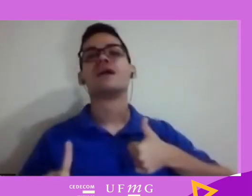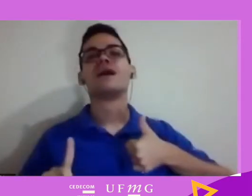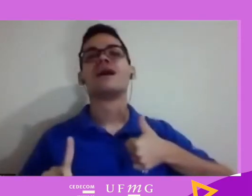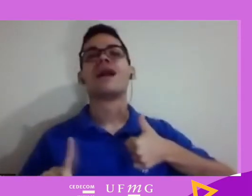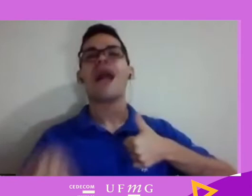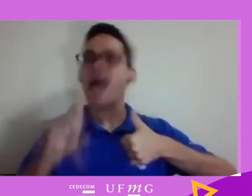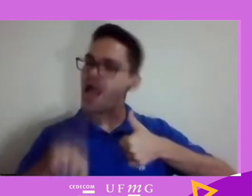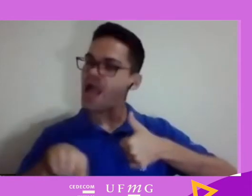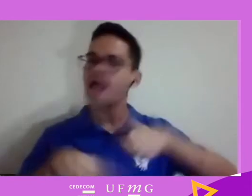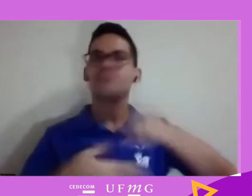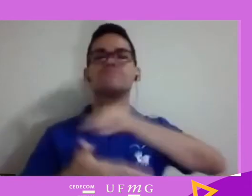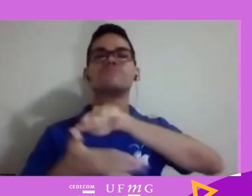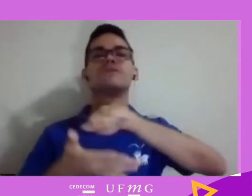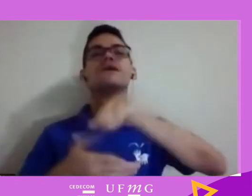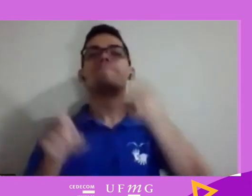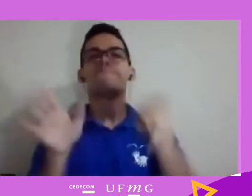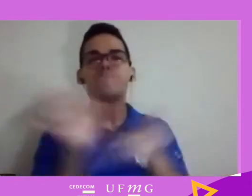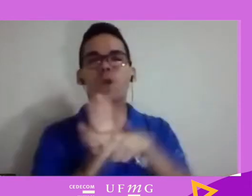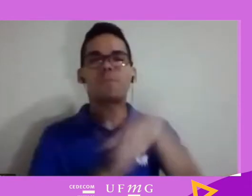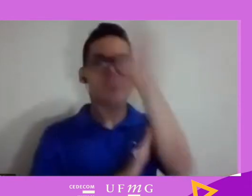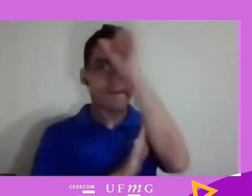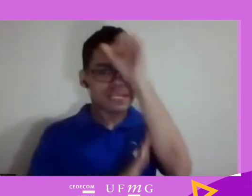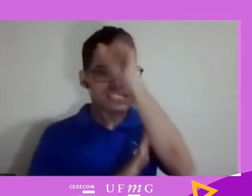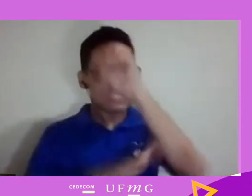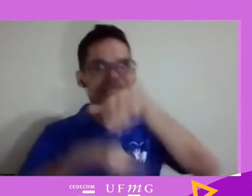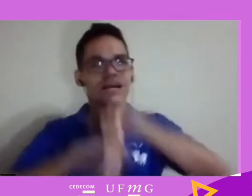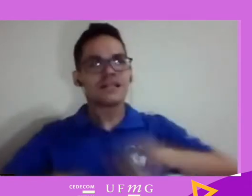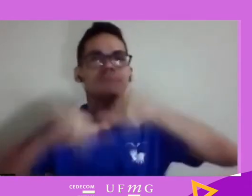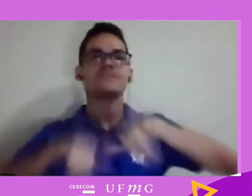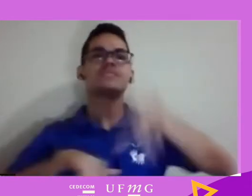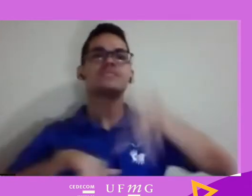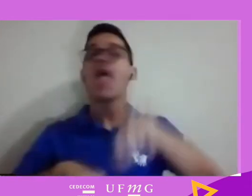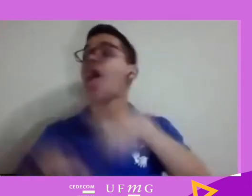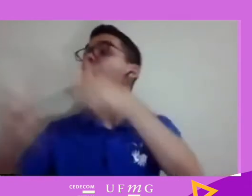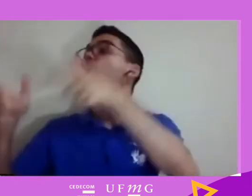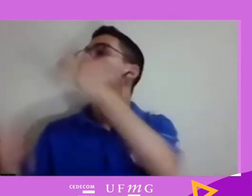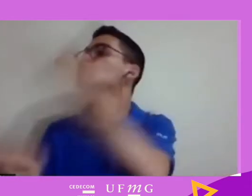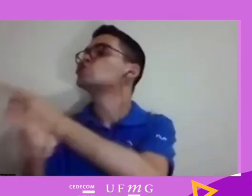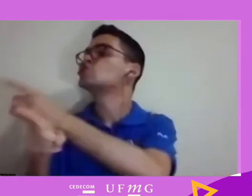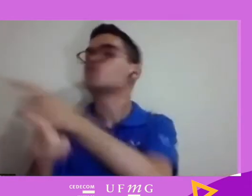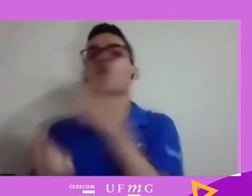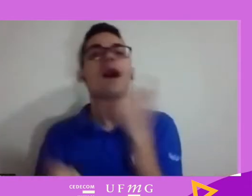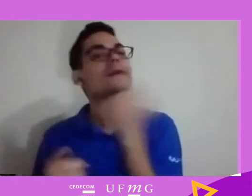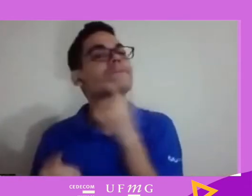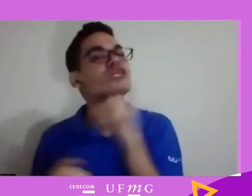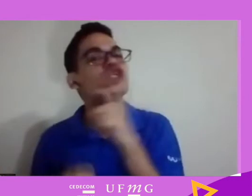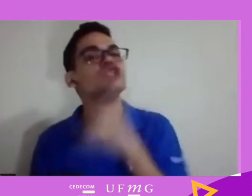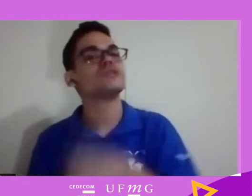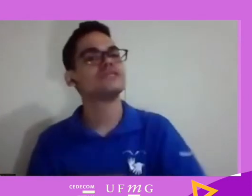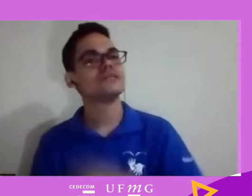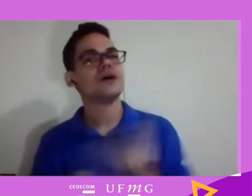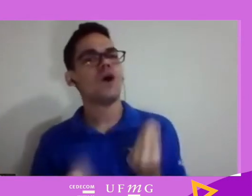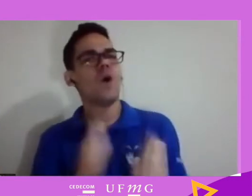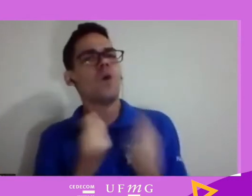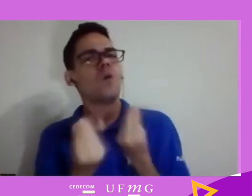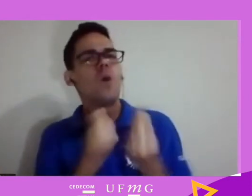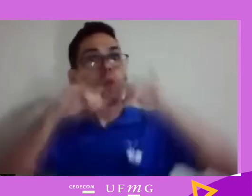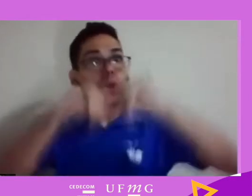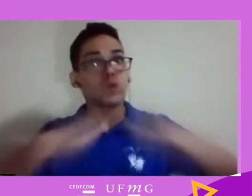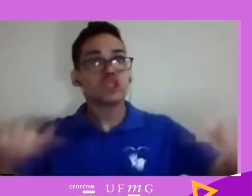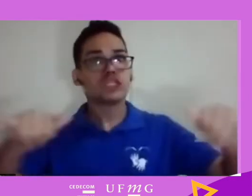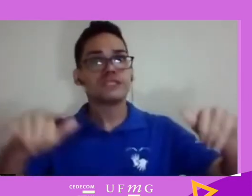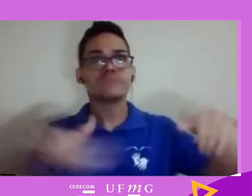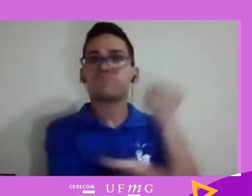falou? Né? Isso é uma das primeiras coisas de alfabetização transmídia, você tem que identificar a fonte. De onde que está vindo isso? Como que